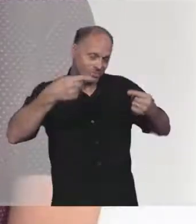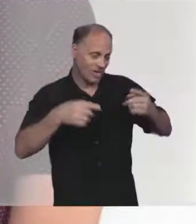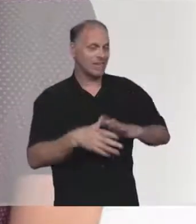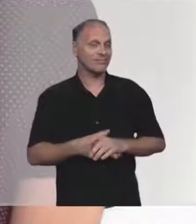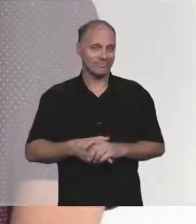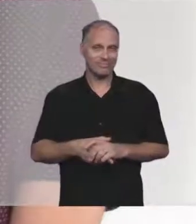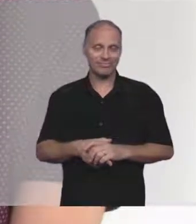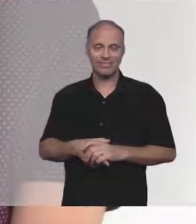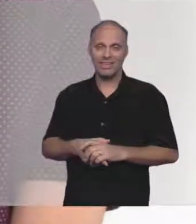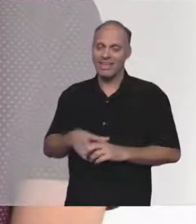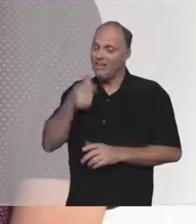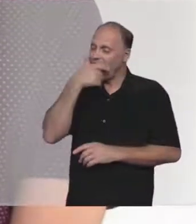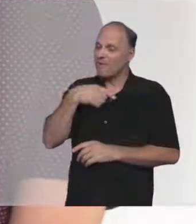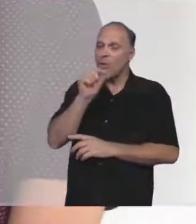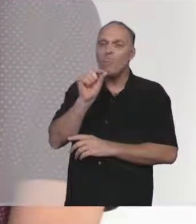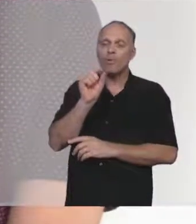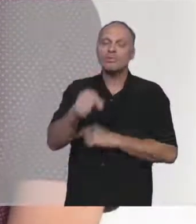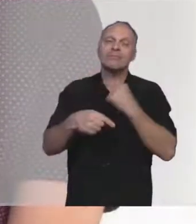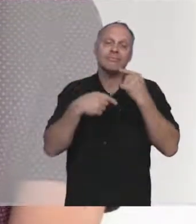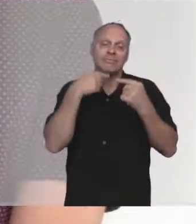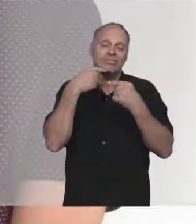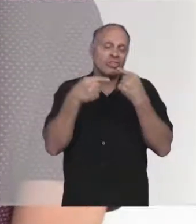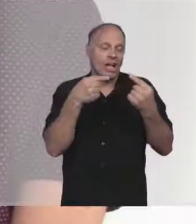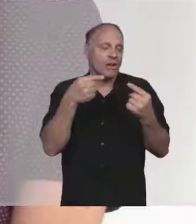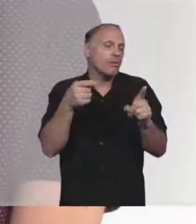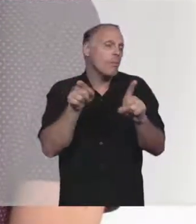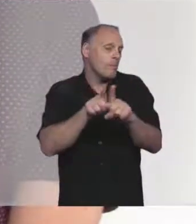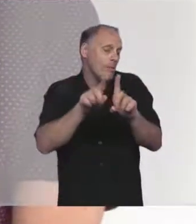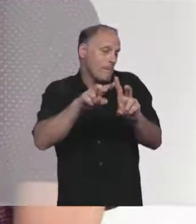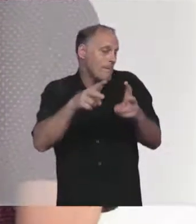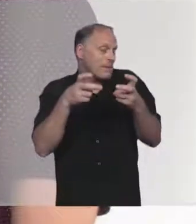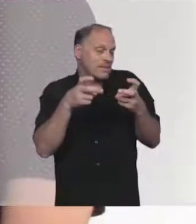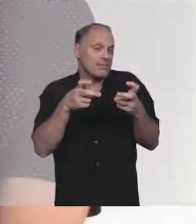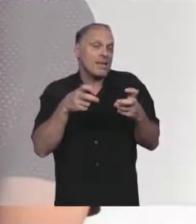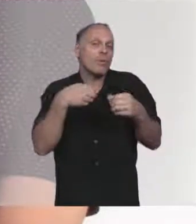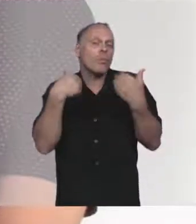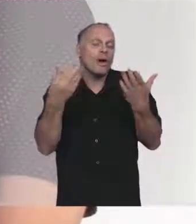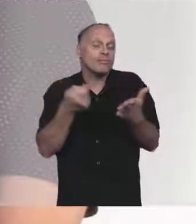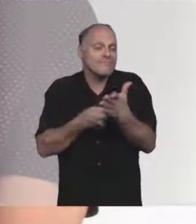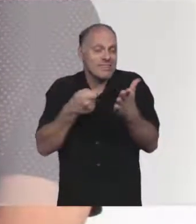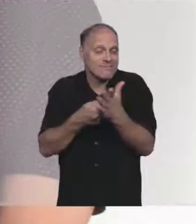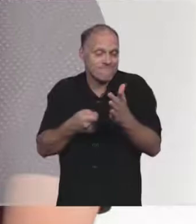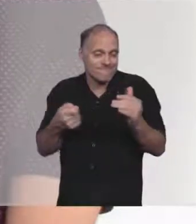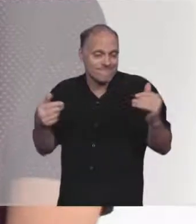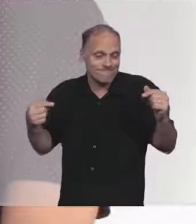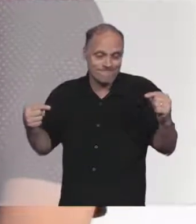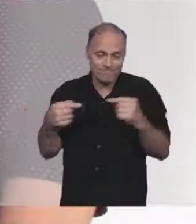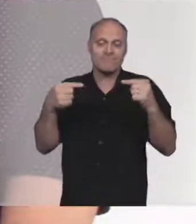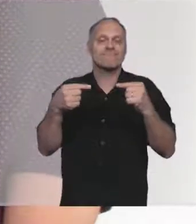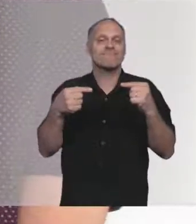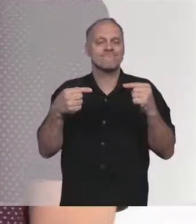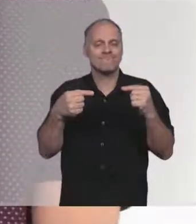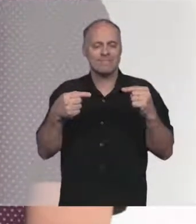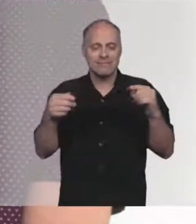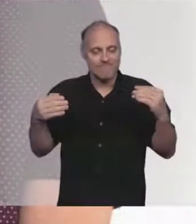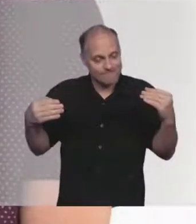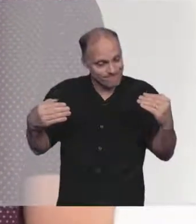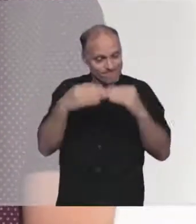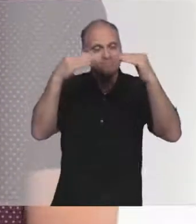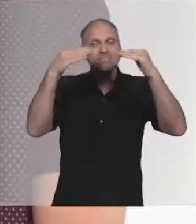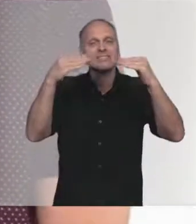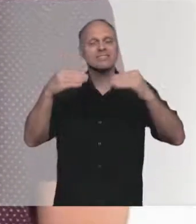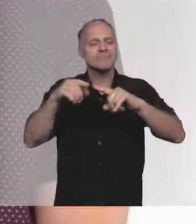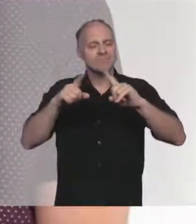isso. Eu acho que o diálogo a gente pode perceber quando eles tentam se colidir, né? Então eu